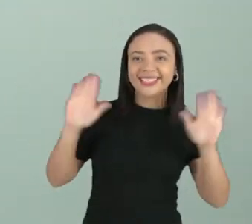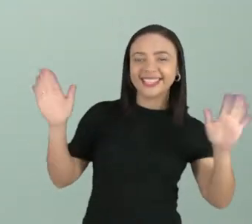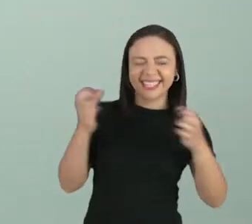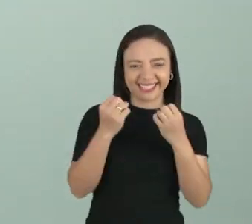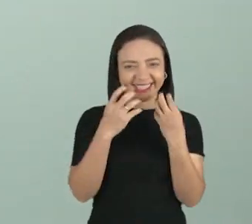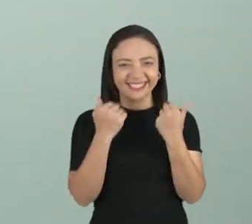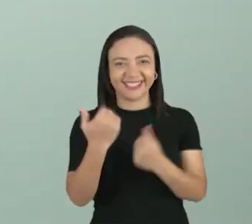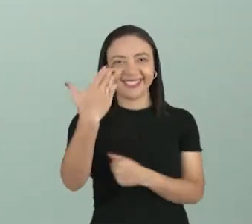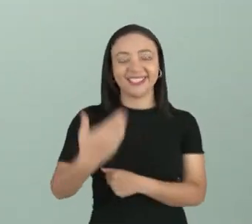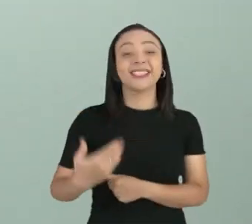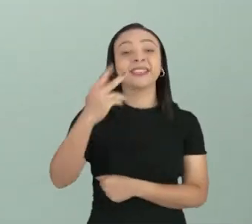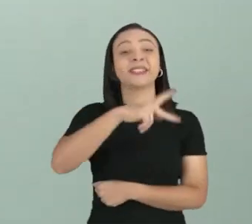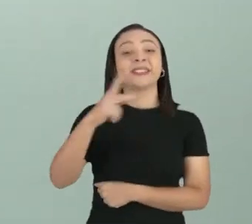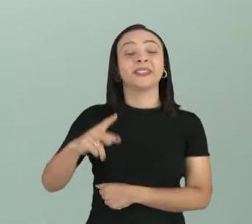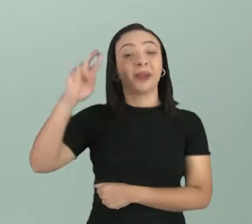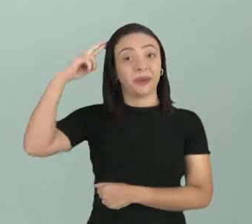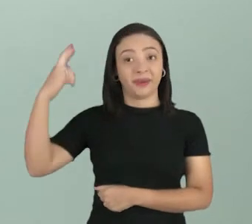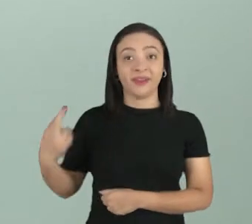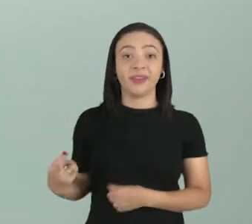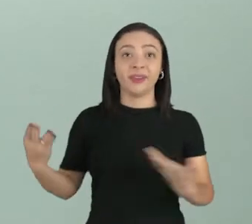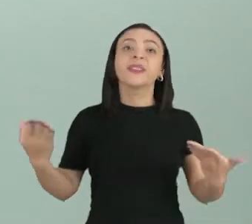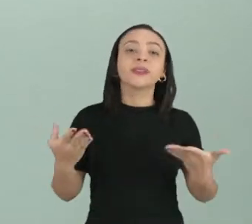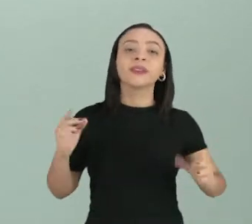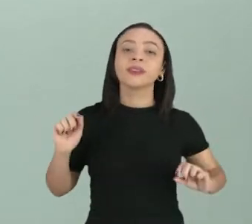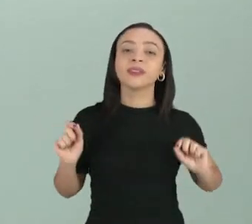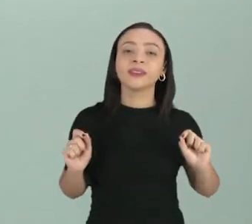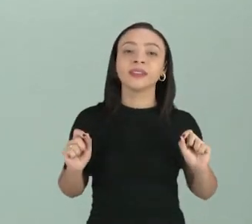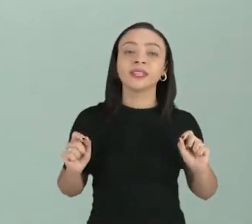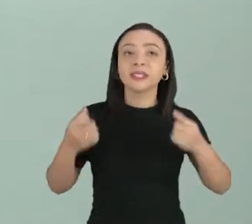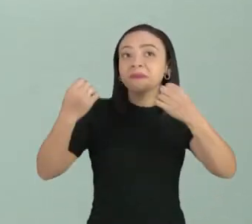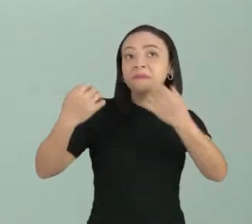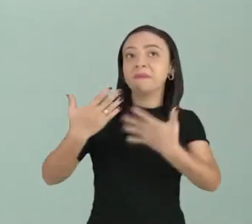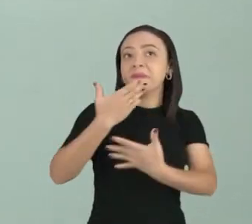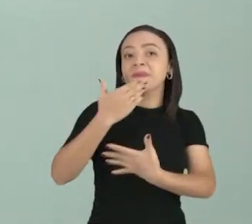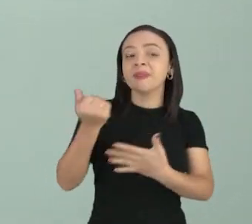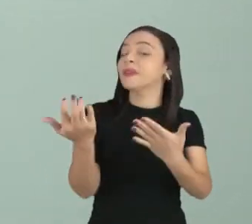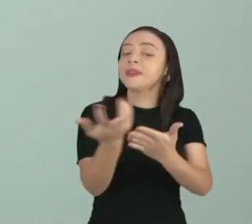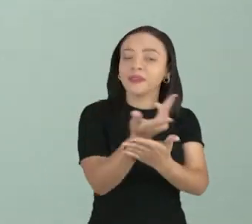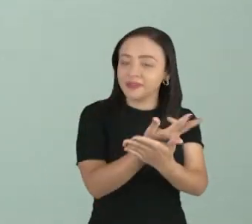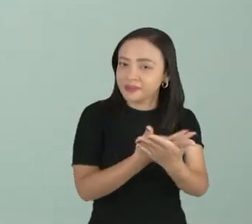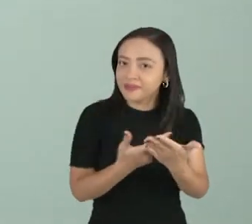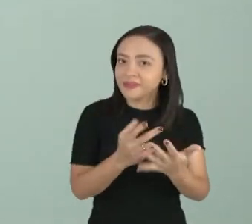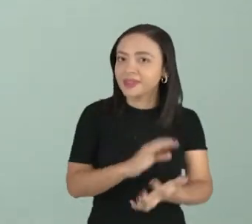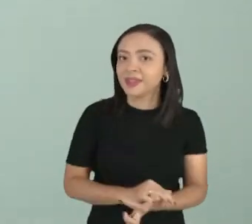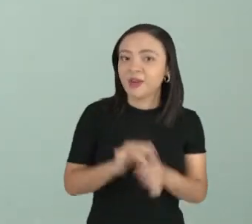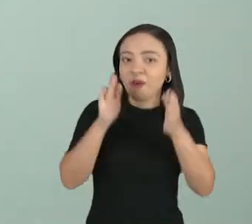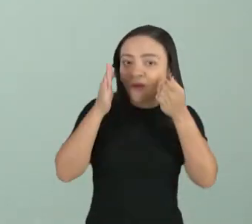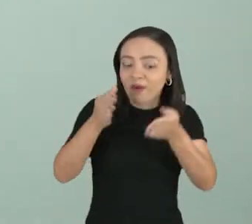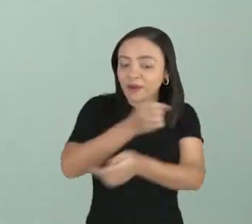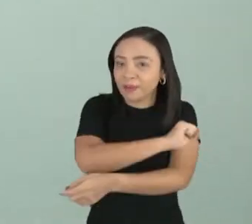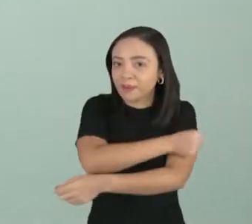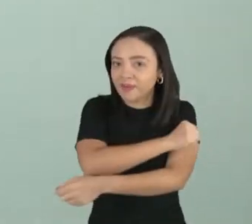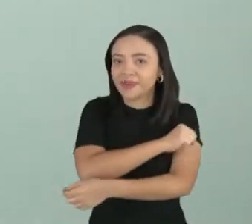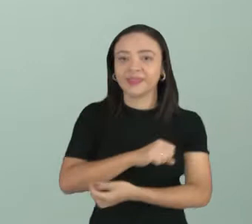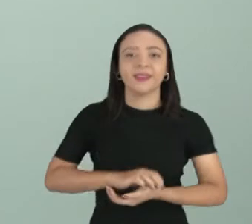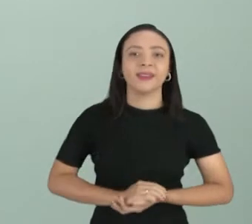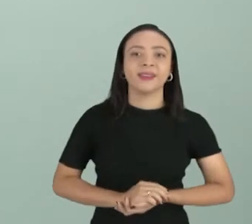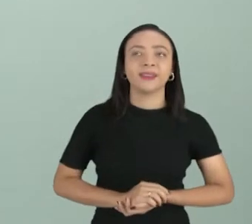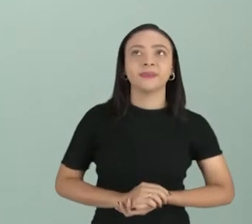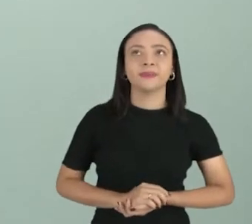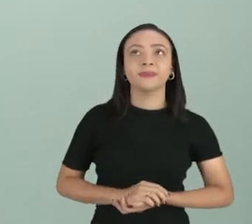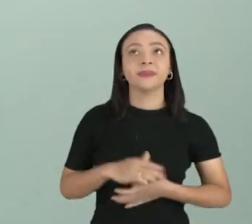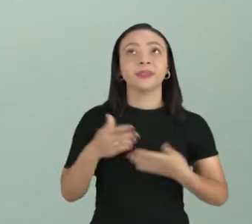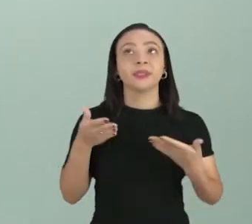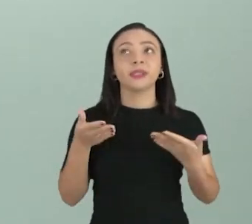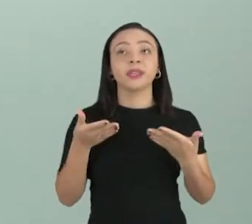Olá, tudo bem? Eu sou a professora Rosicler e hoje nós vamos falar um pouquinho sobre arte para o 8º ano.